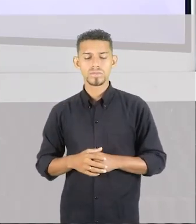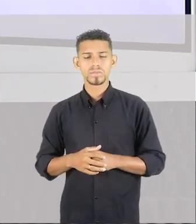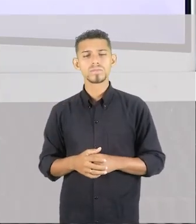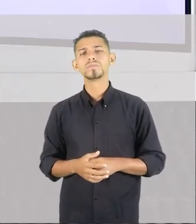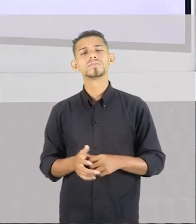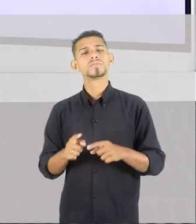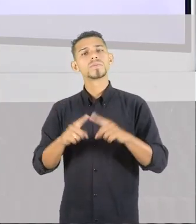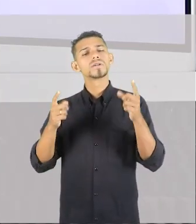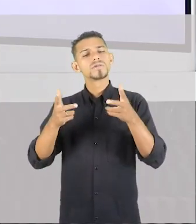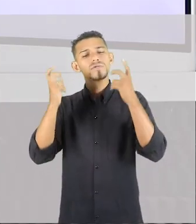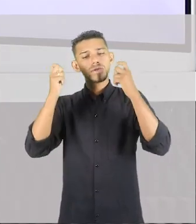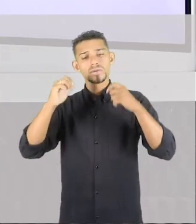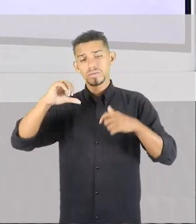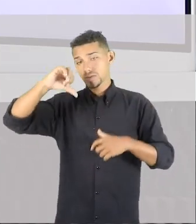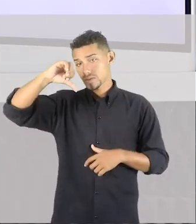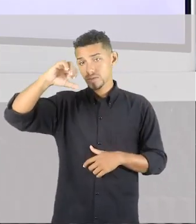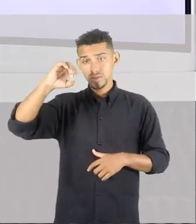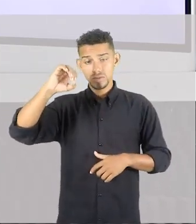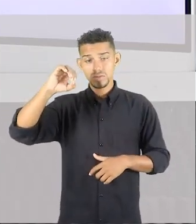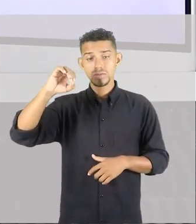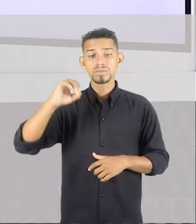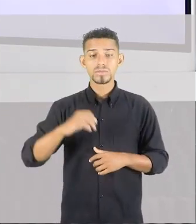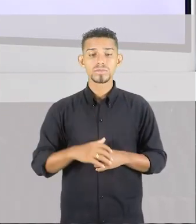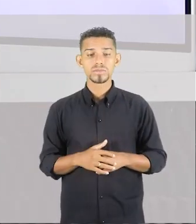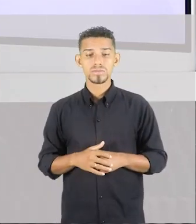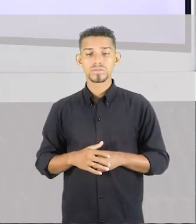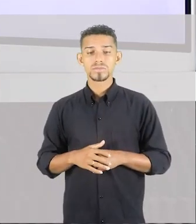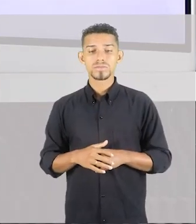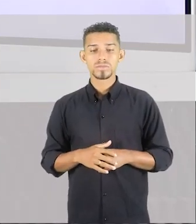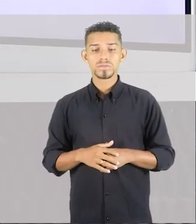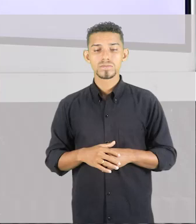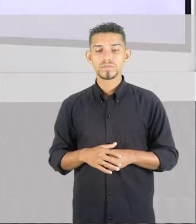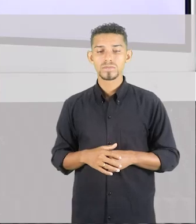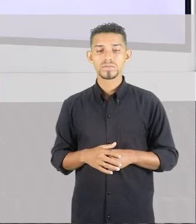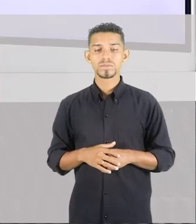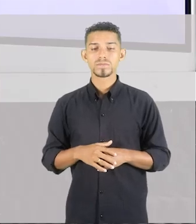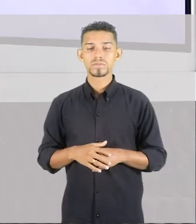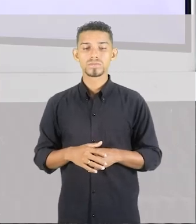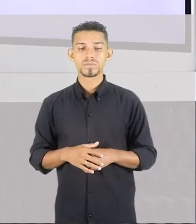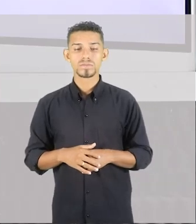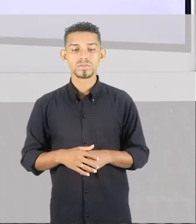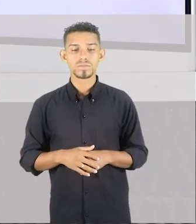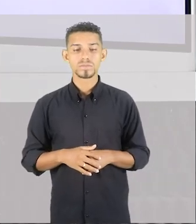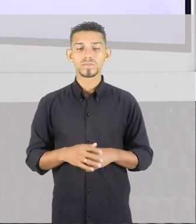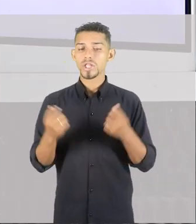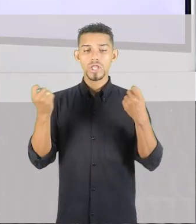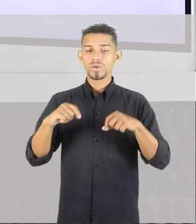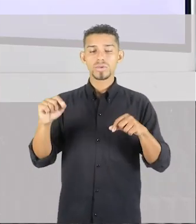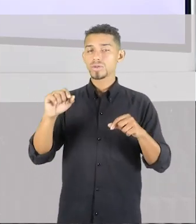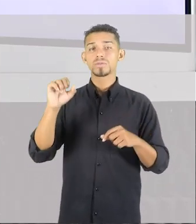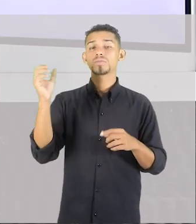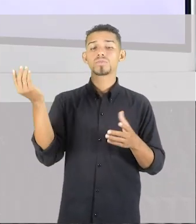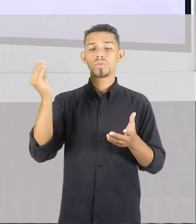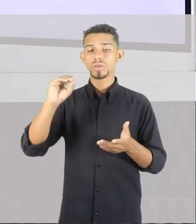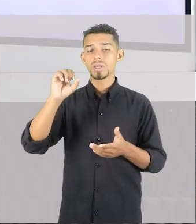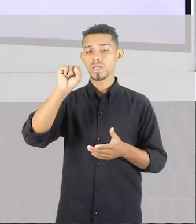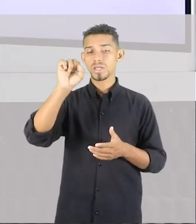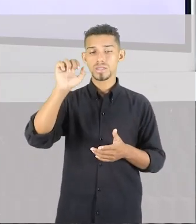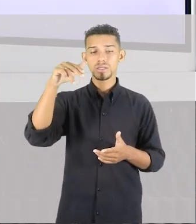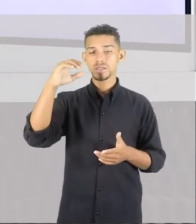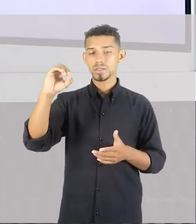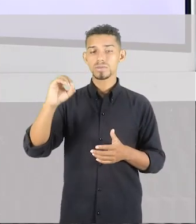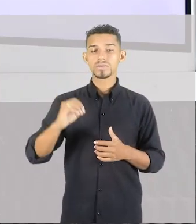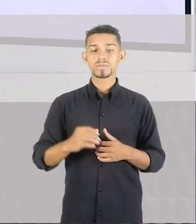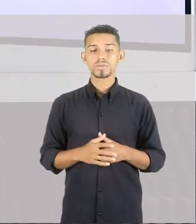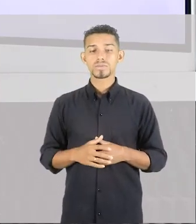que o ângulo aqui é 90. E o seno de 90 é 1. Então, ó, não é preciso eu botar nesse caso, porque